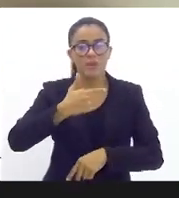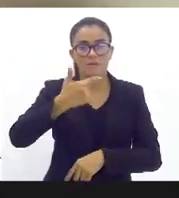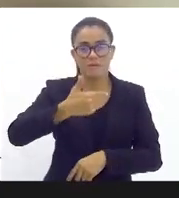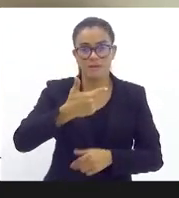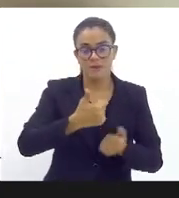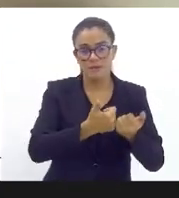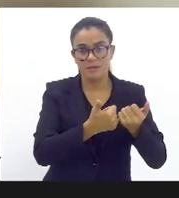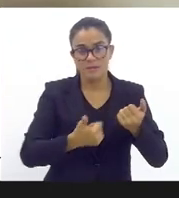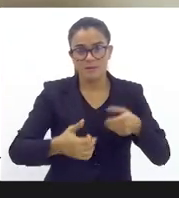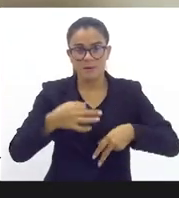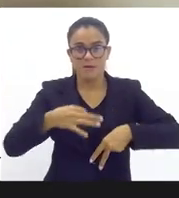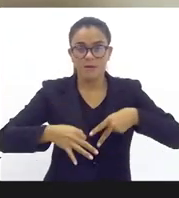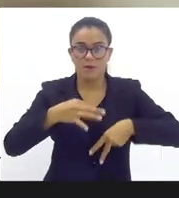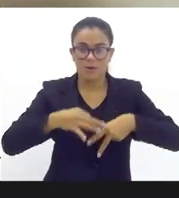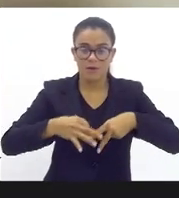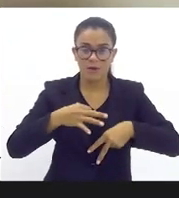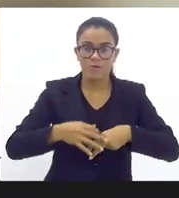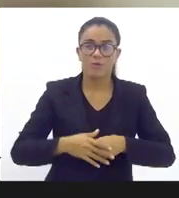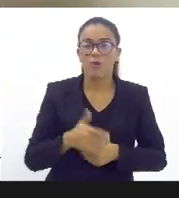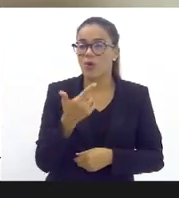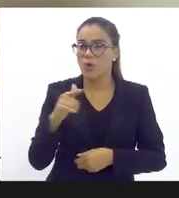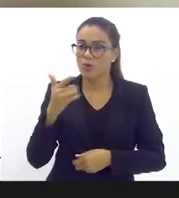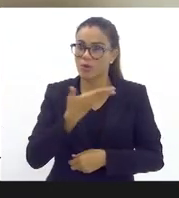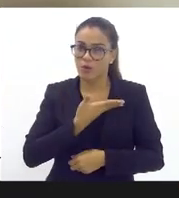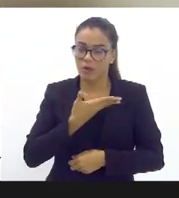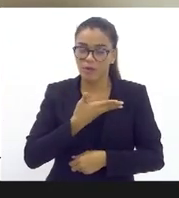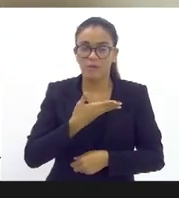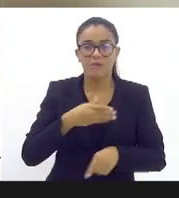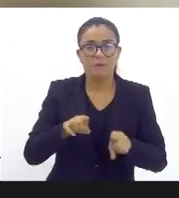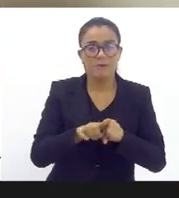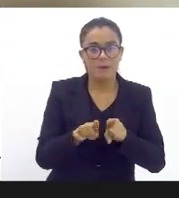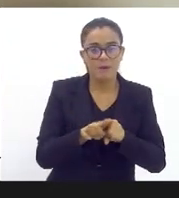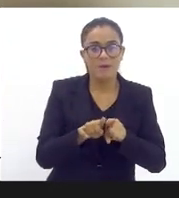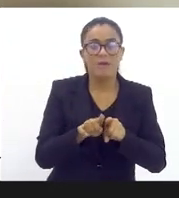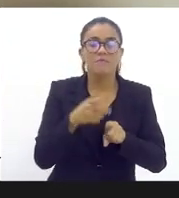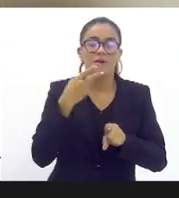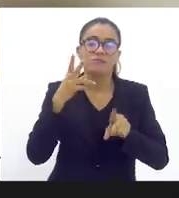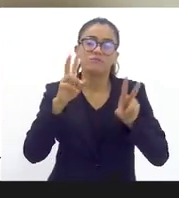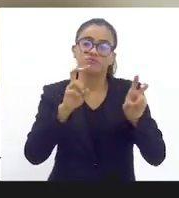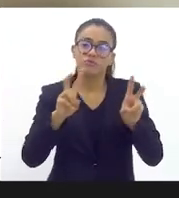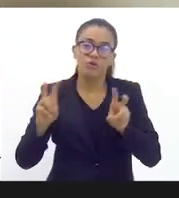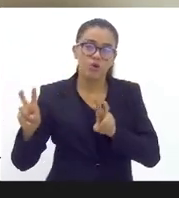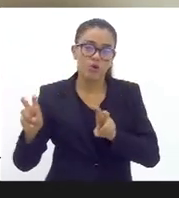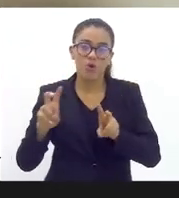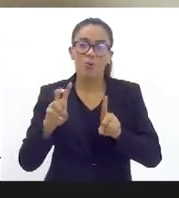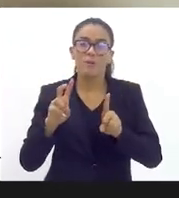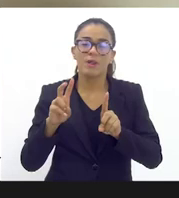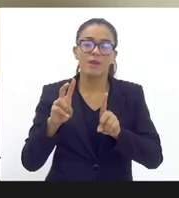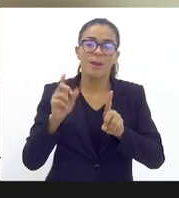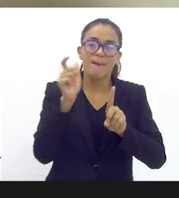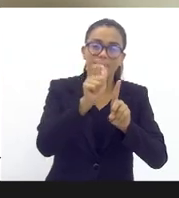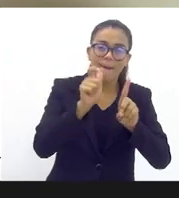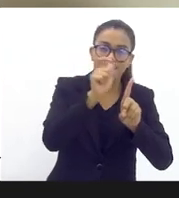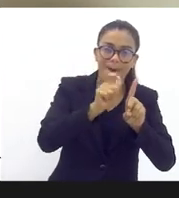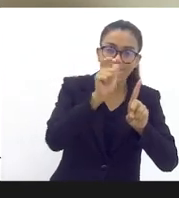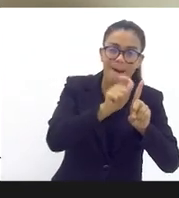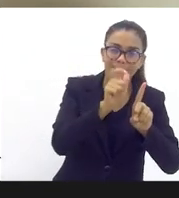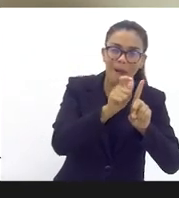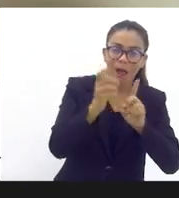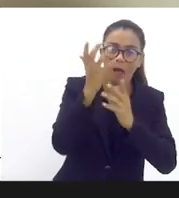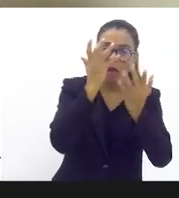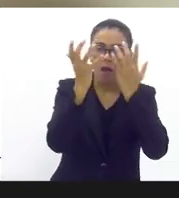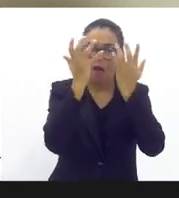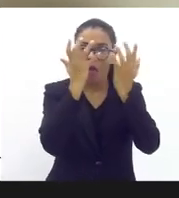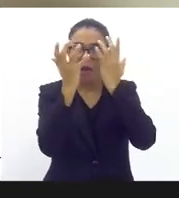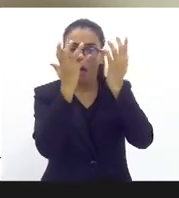do trabalho, uma outra colega subprocuradora-geral falará sobre assédio moral, uma